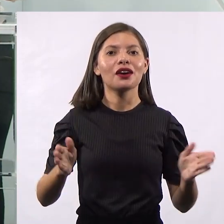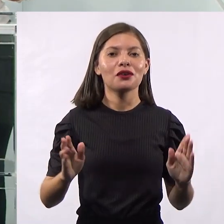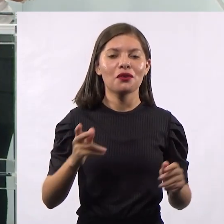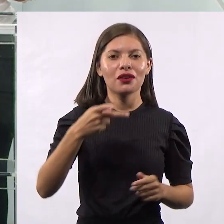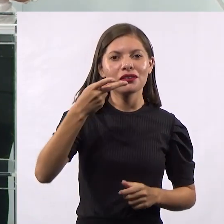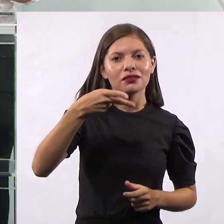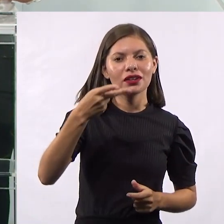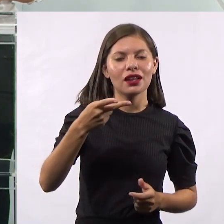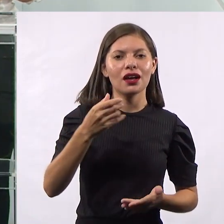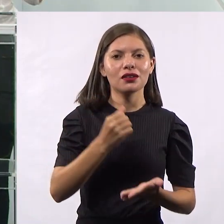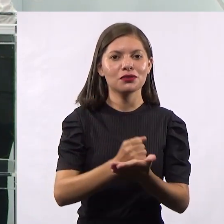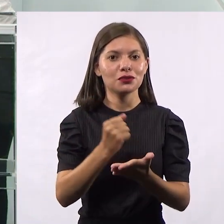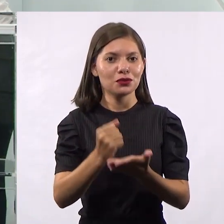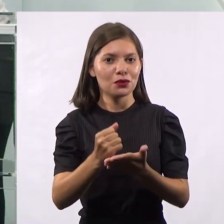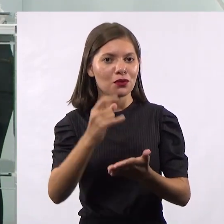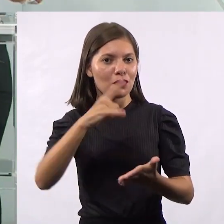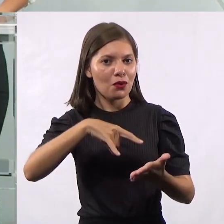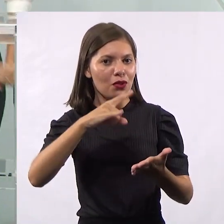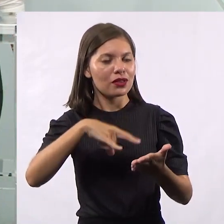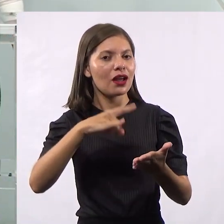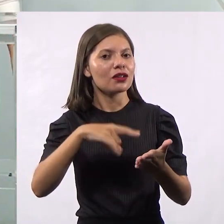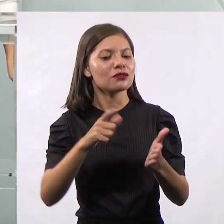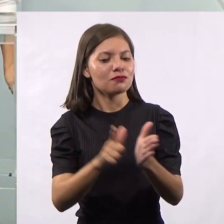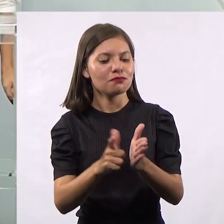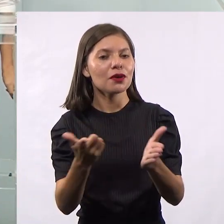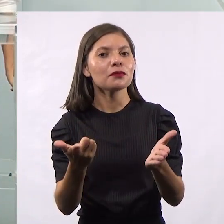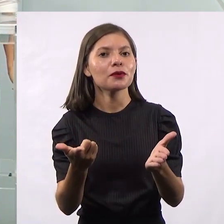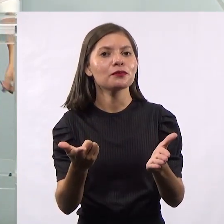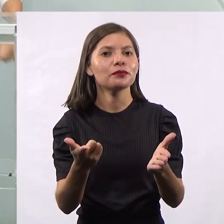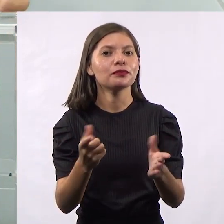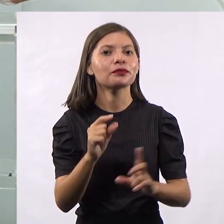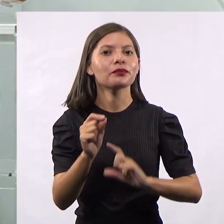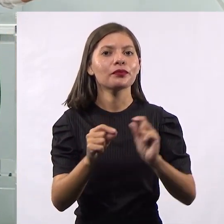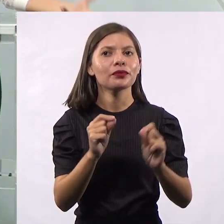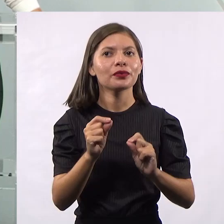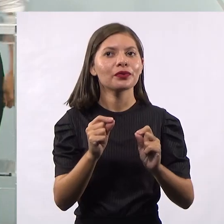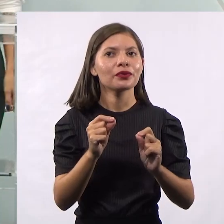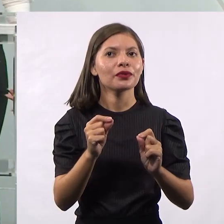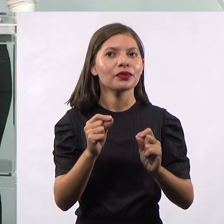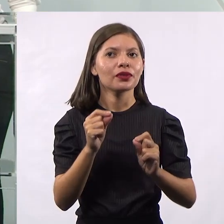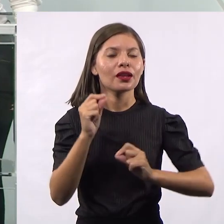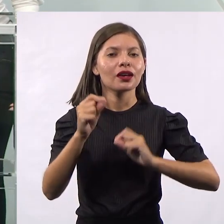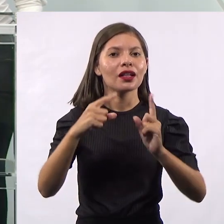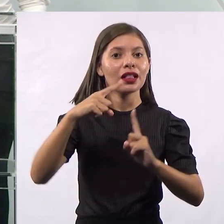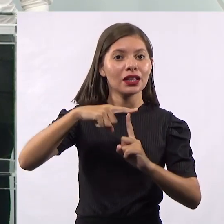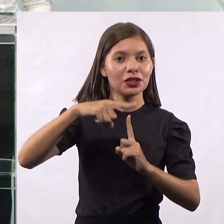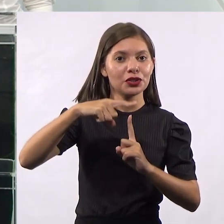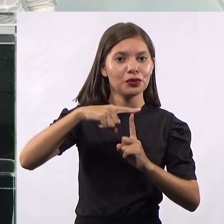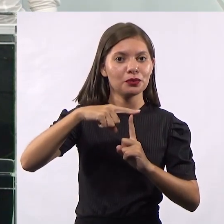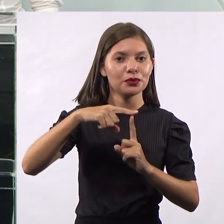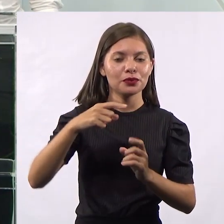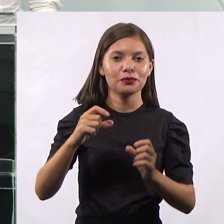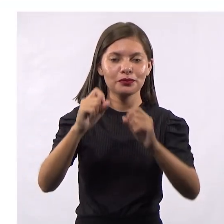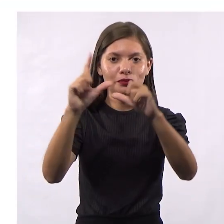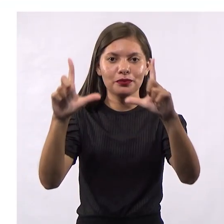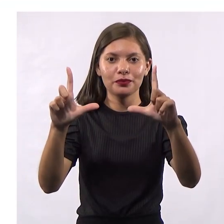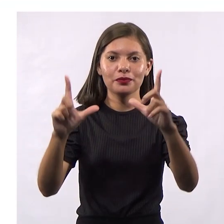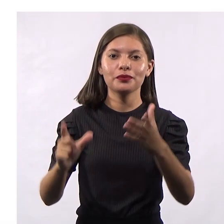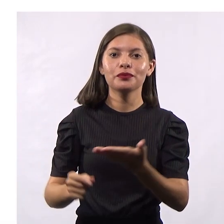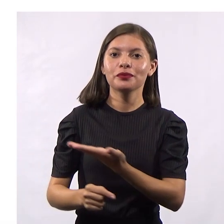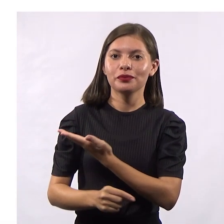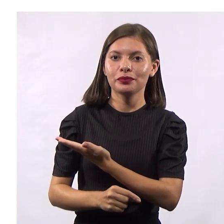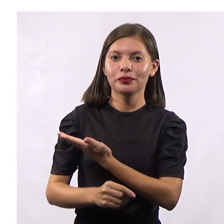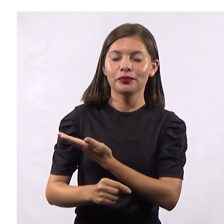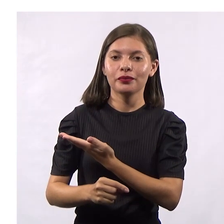dos contratos em espécie. Vamos ver alguns tipos de contratos administrativos, que são bem comuns? Vamos para os slides? Olha